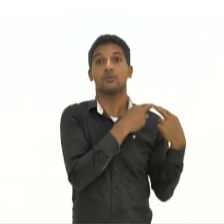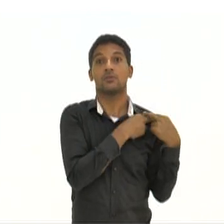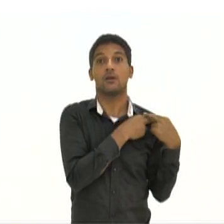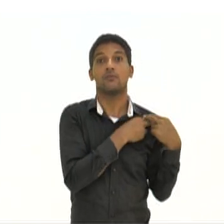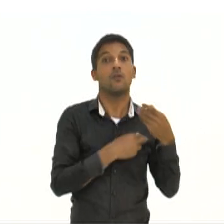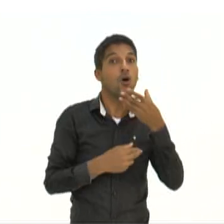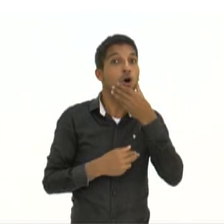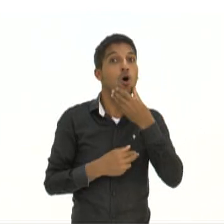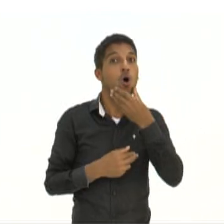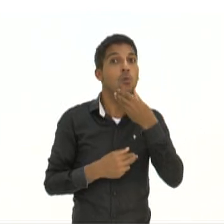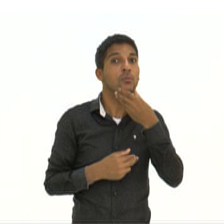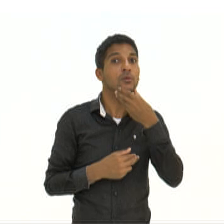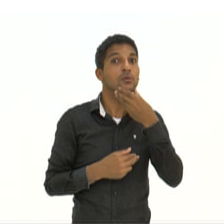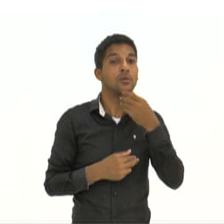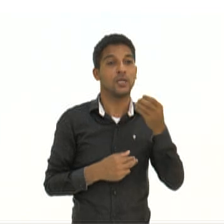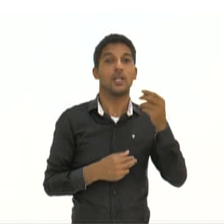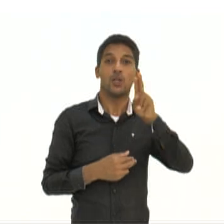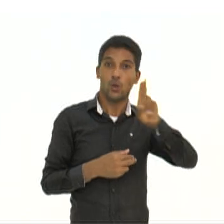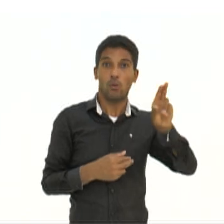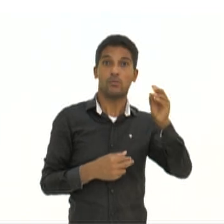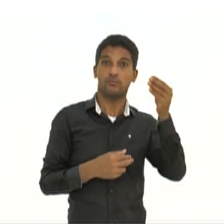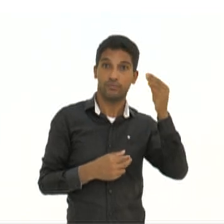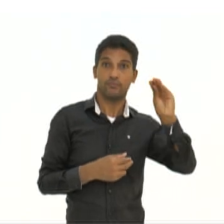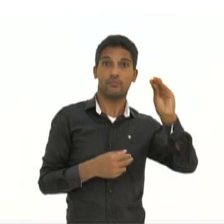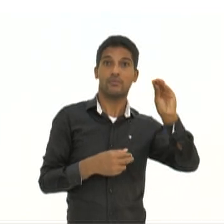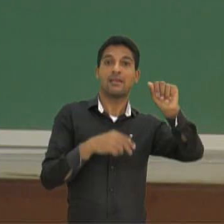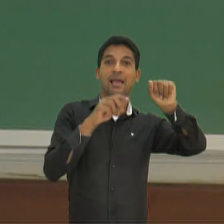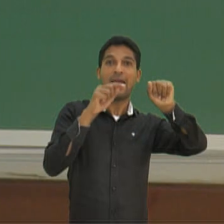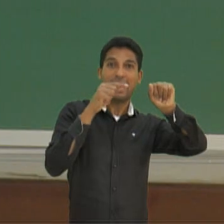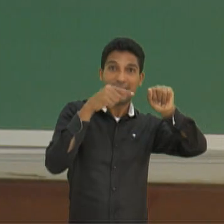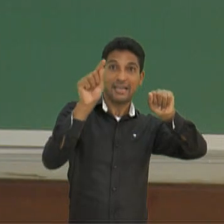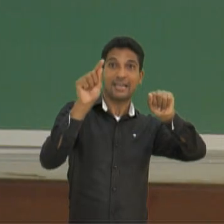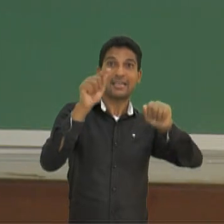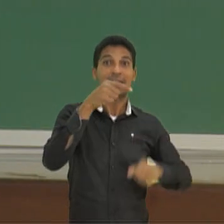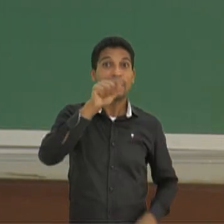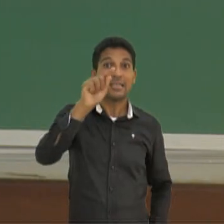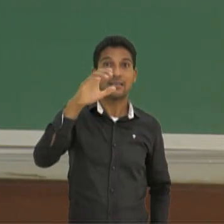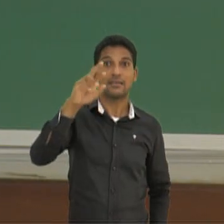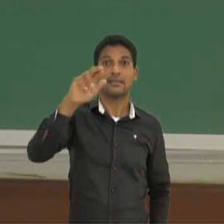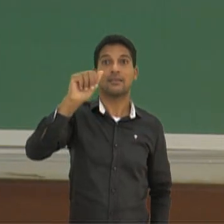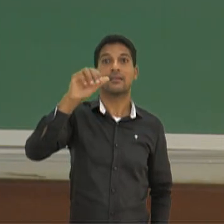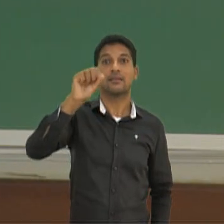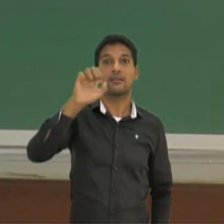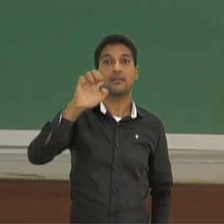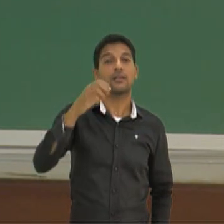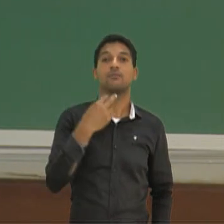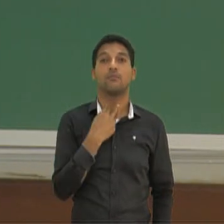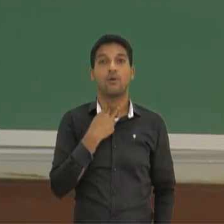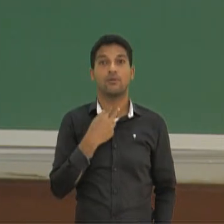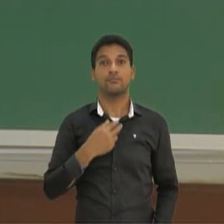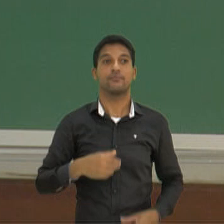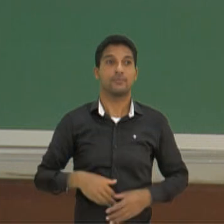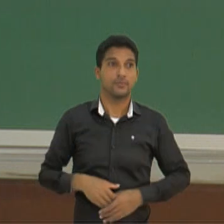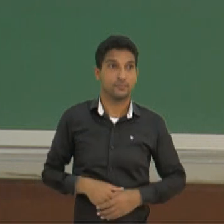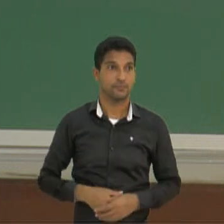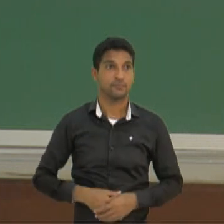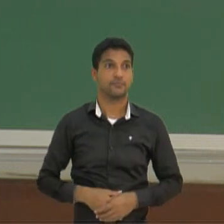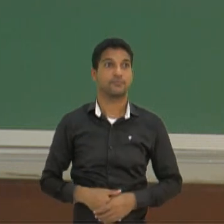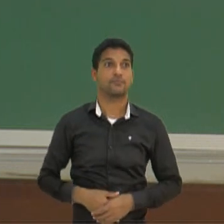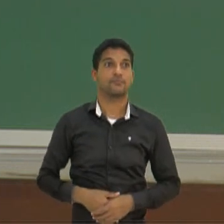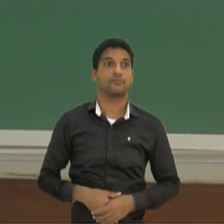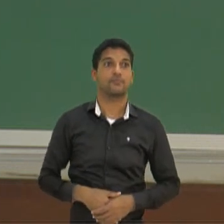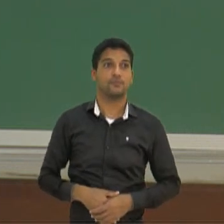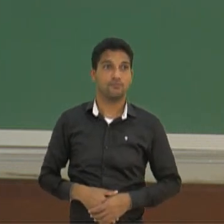pela empresa, que às vezes a empresa tem várias pessoas que trabalham, etc. Então eu posso colocar diretamente o nome da pessoa, né, ao fulano de